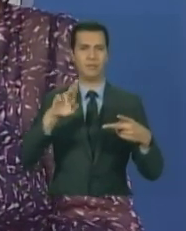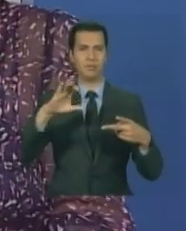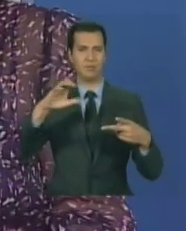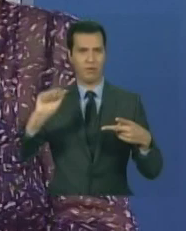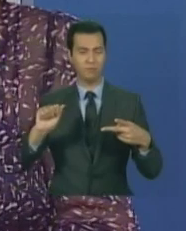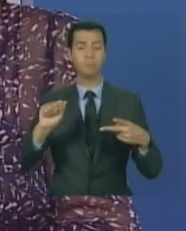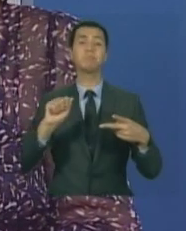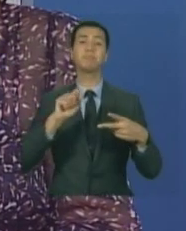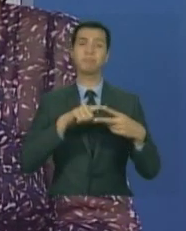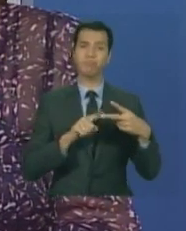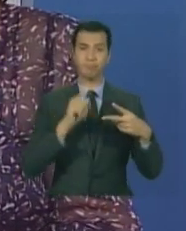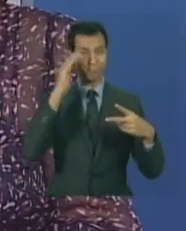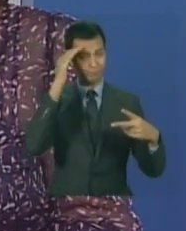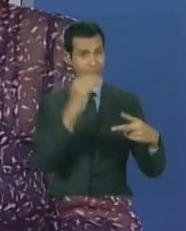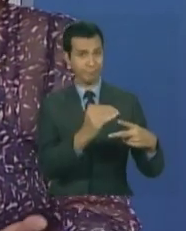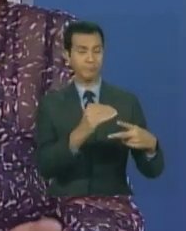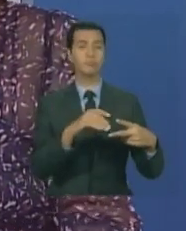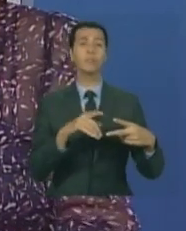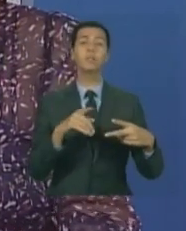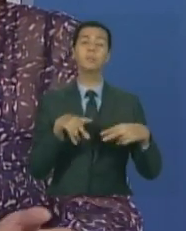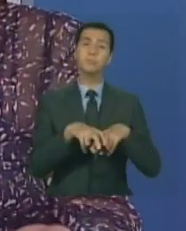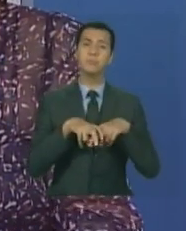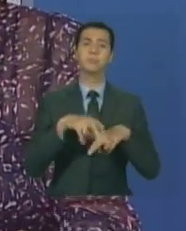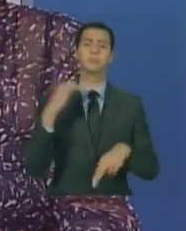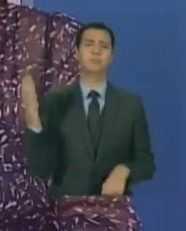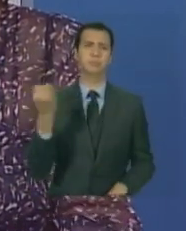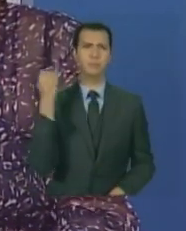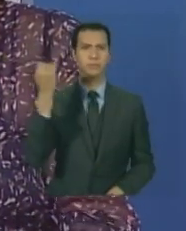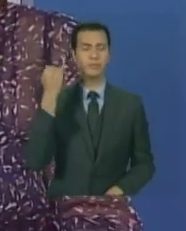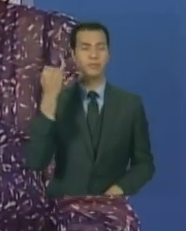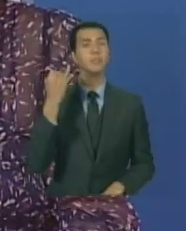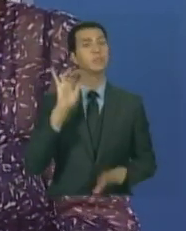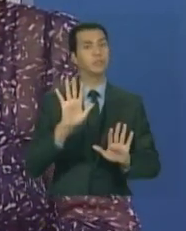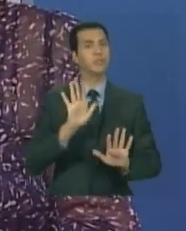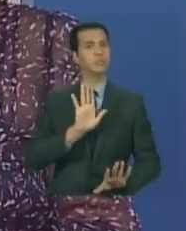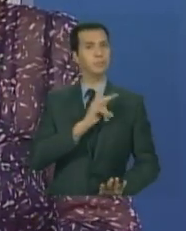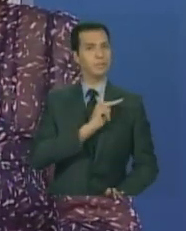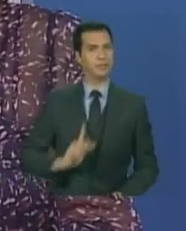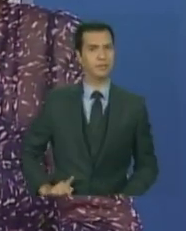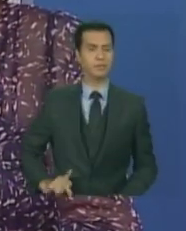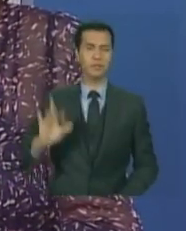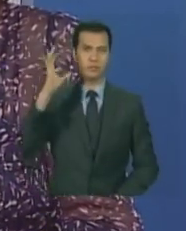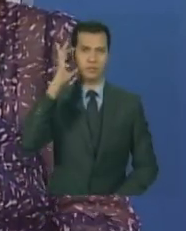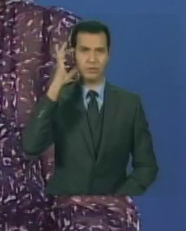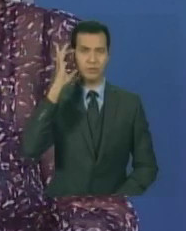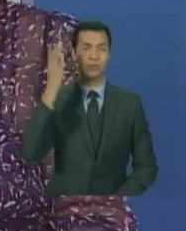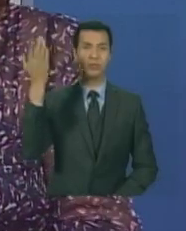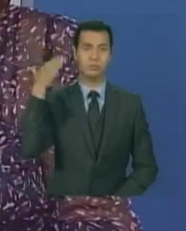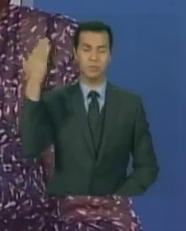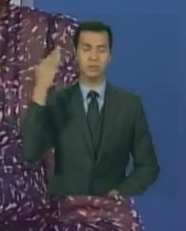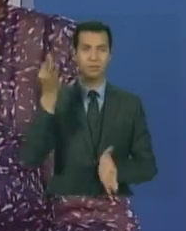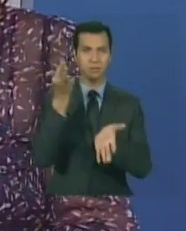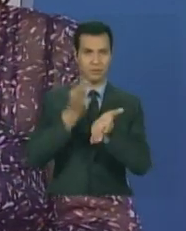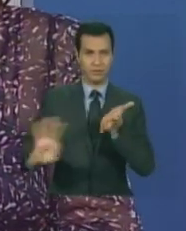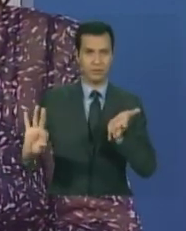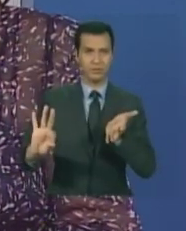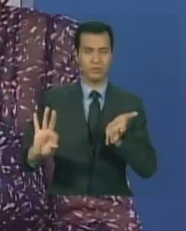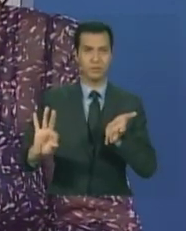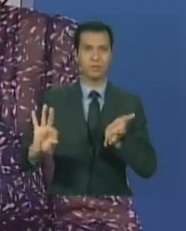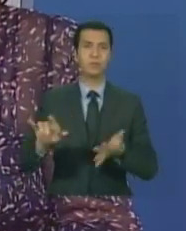é fundamental, né, a própria presidenta da República, quando lançou, quando assinou agora, né,